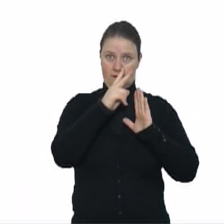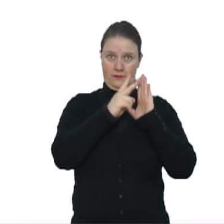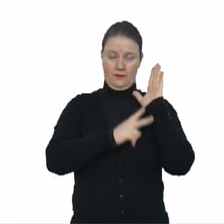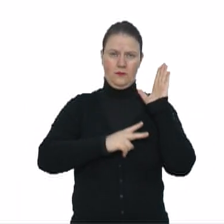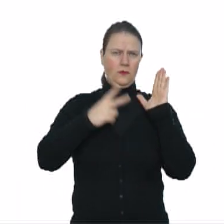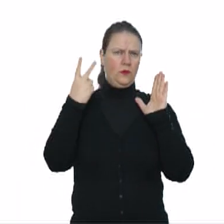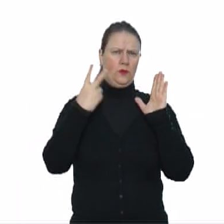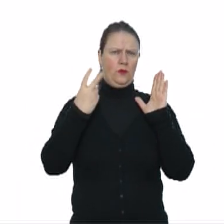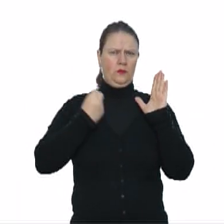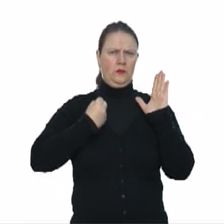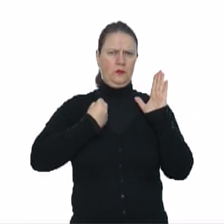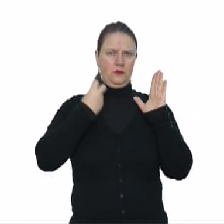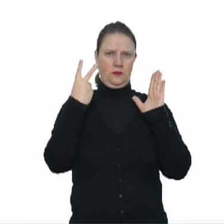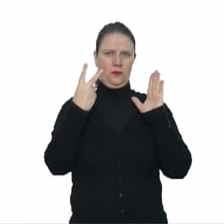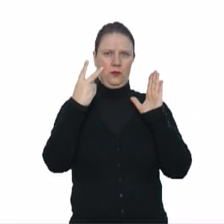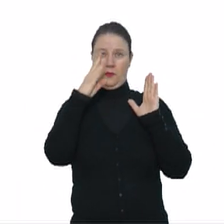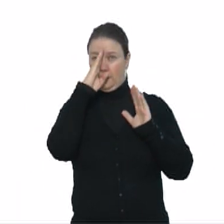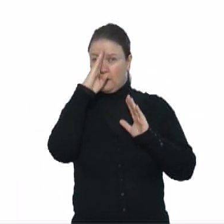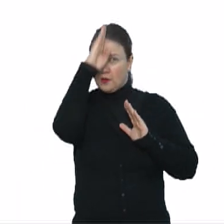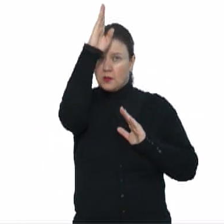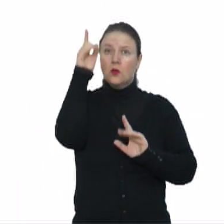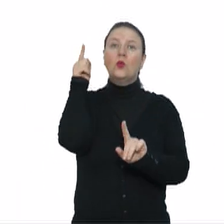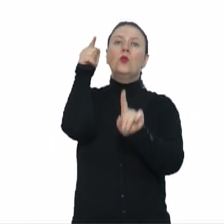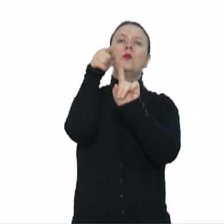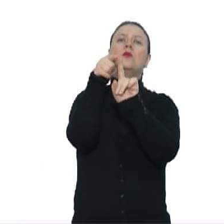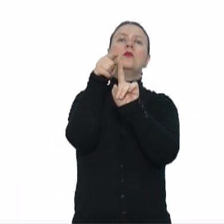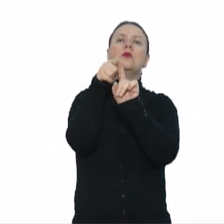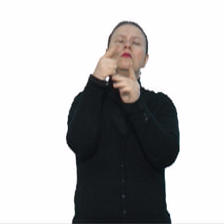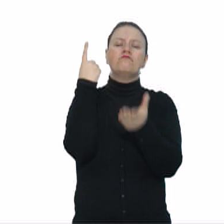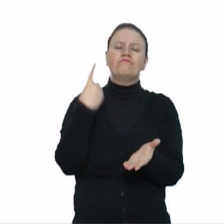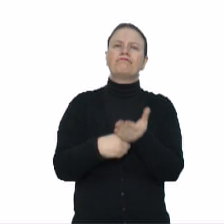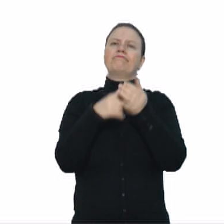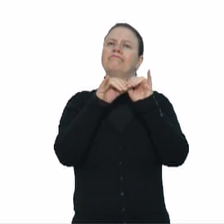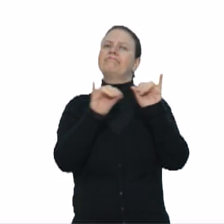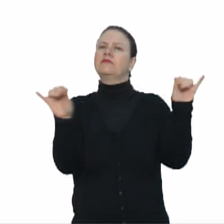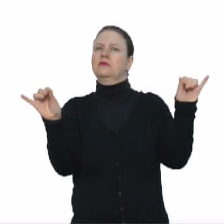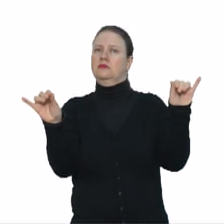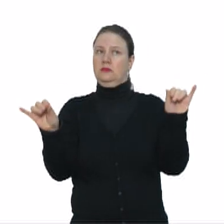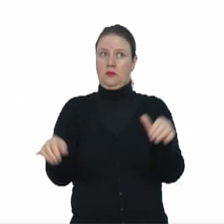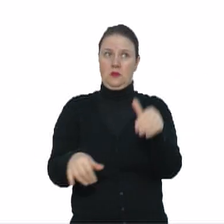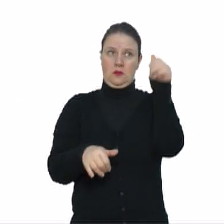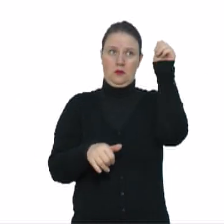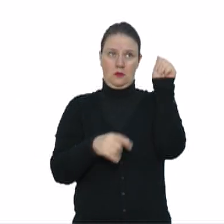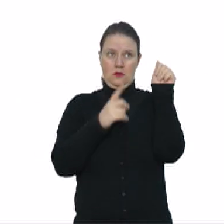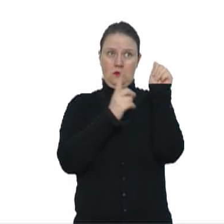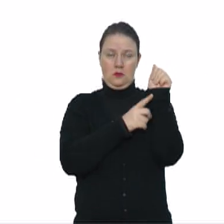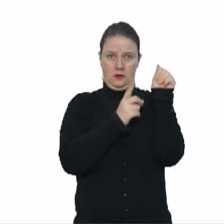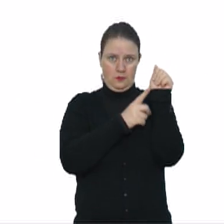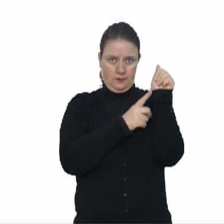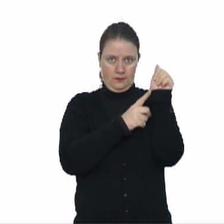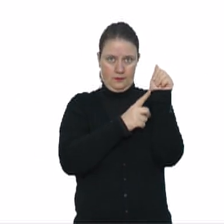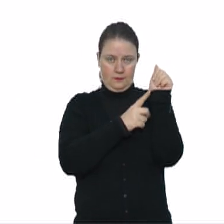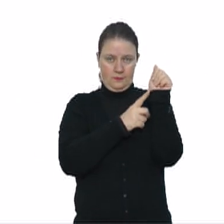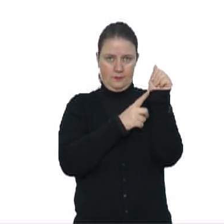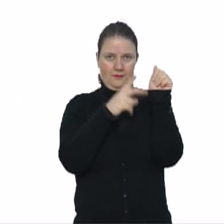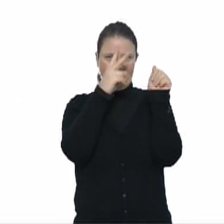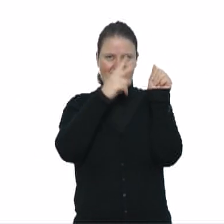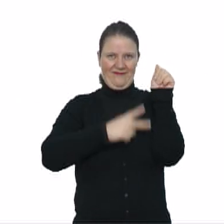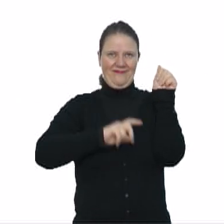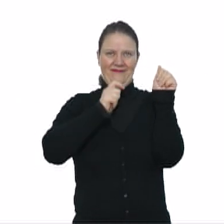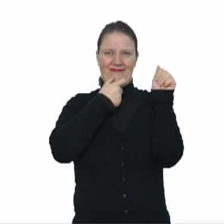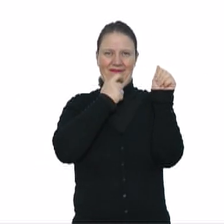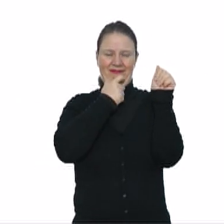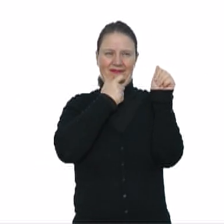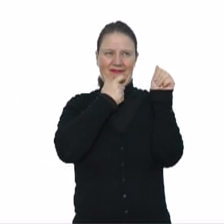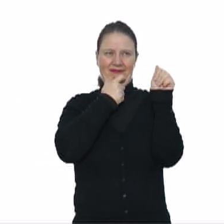Qual é o principal objetivo dessa campanha? Então, temos lá a opção A, make people aware of not smoking